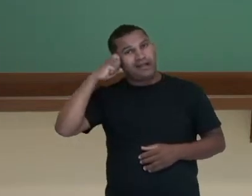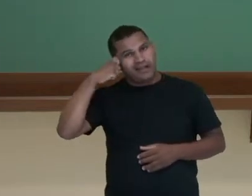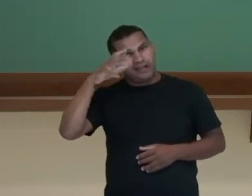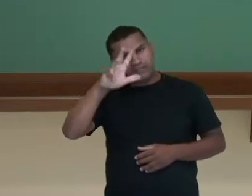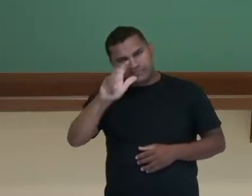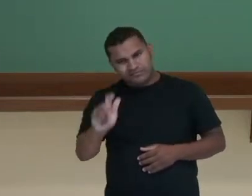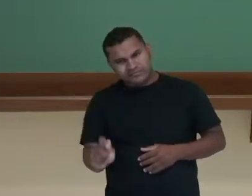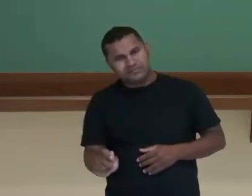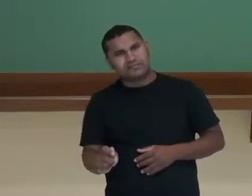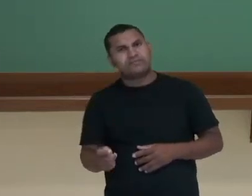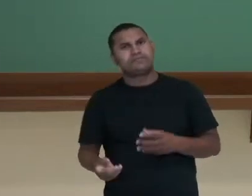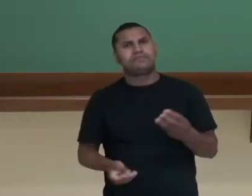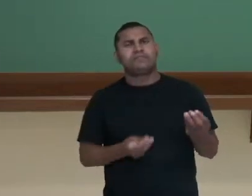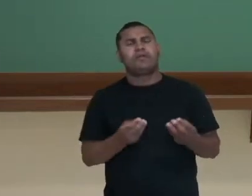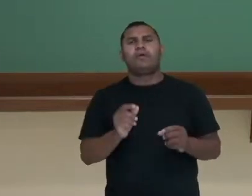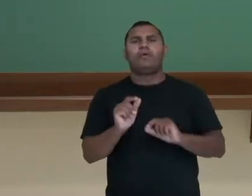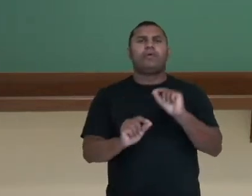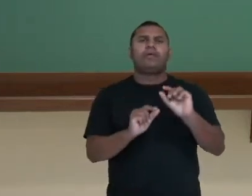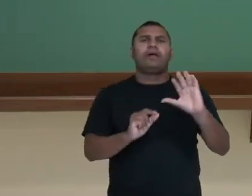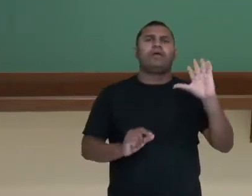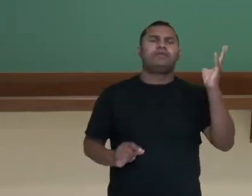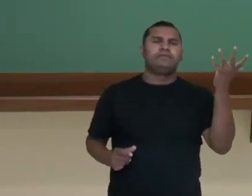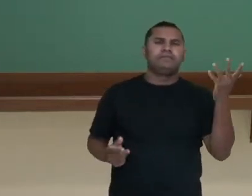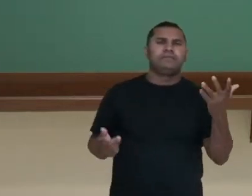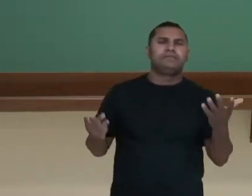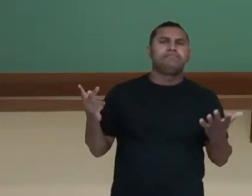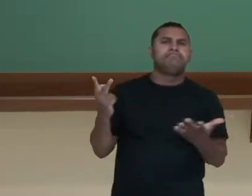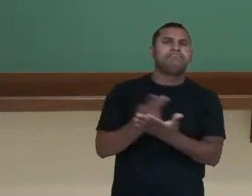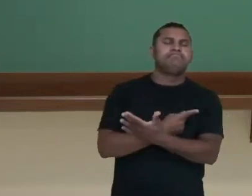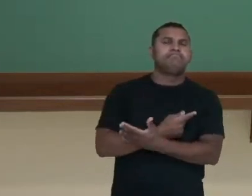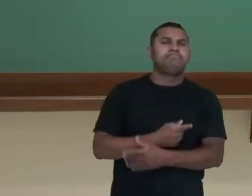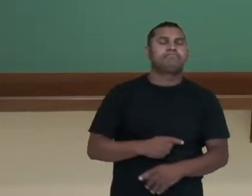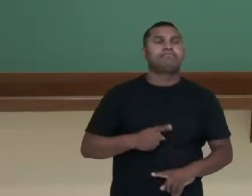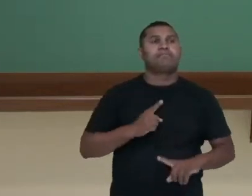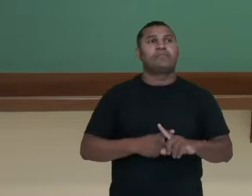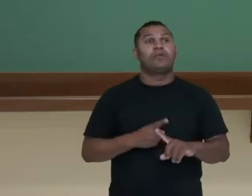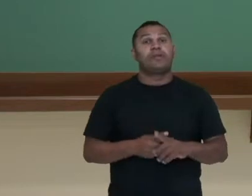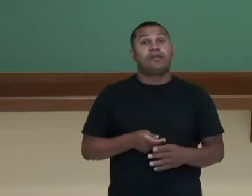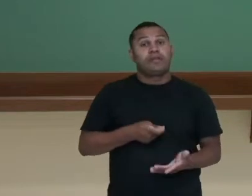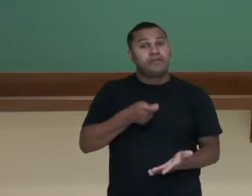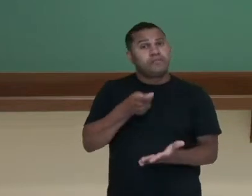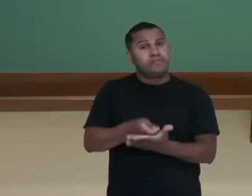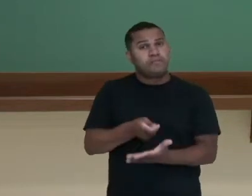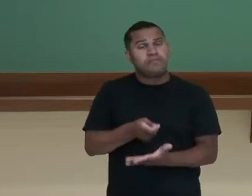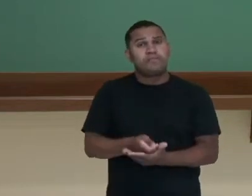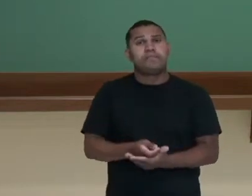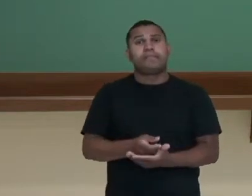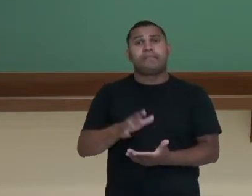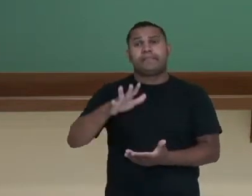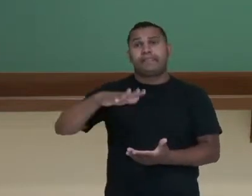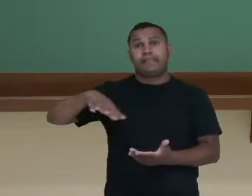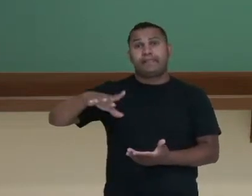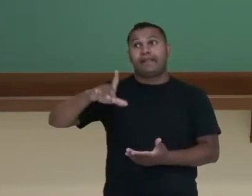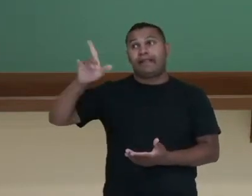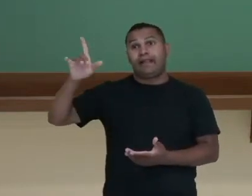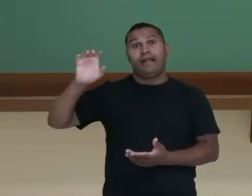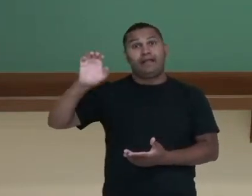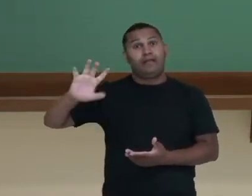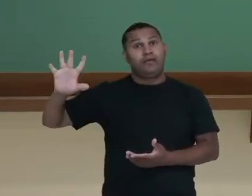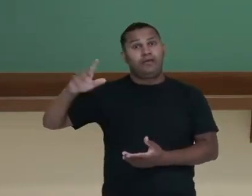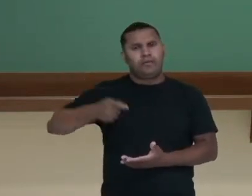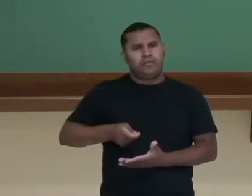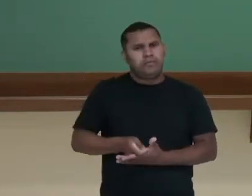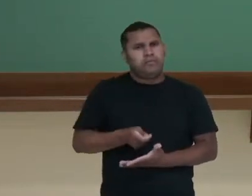contexto, as consequências, a imposição de uma cultura, de uma visão de mundo europeia, na maior parte das